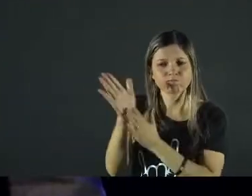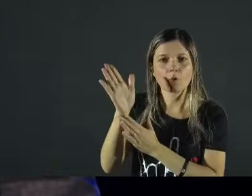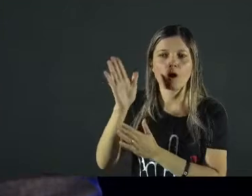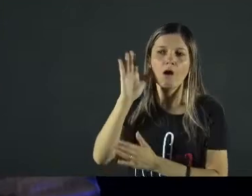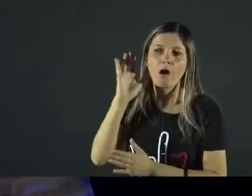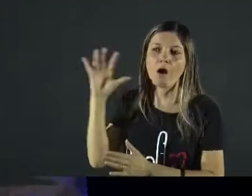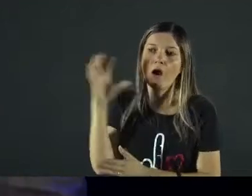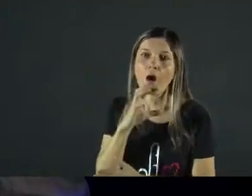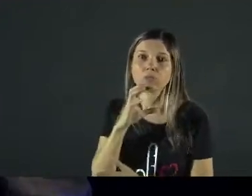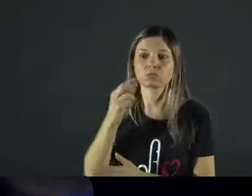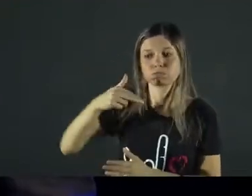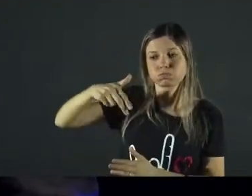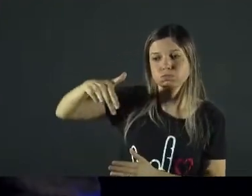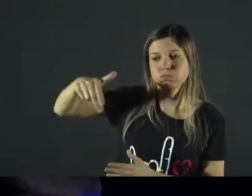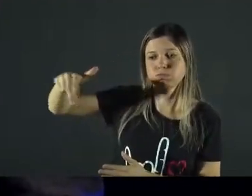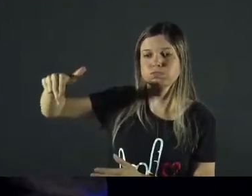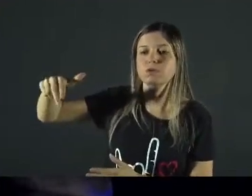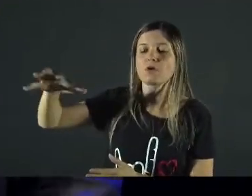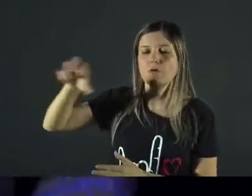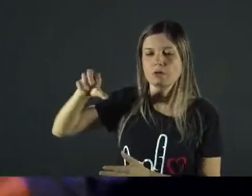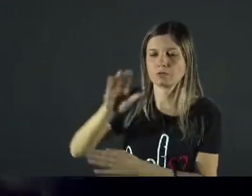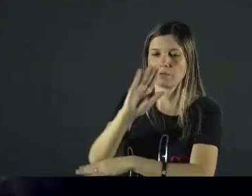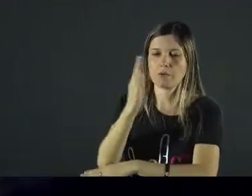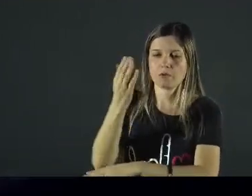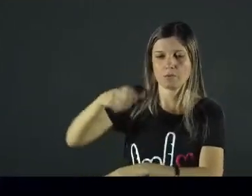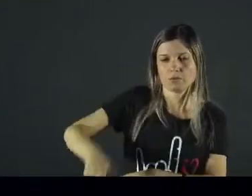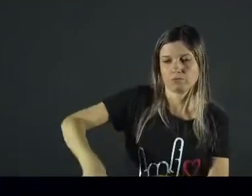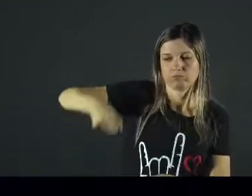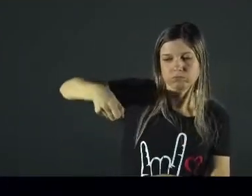meu cajado, e vai colocar em cima do garoto.